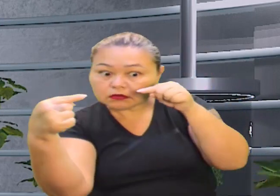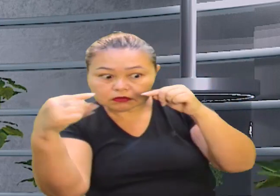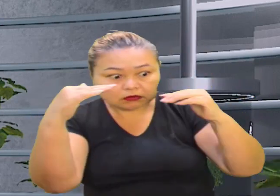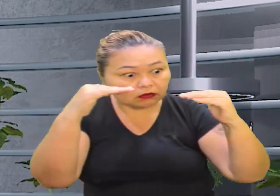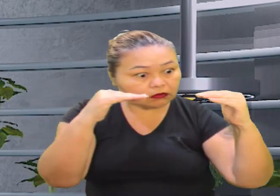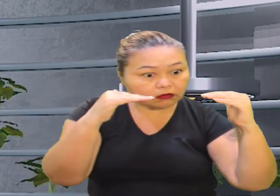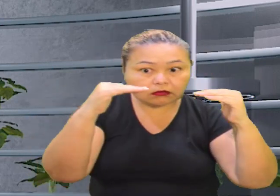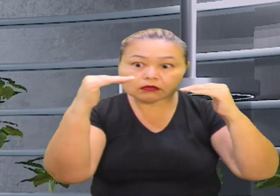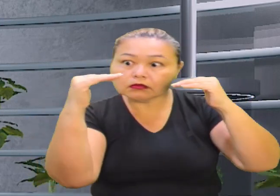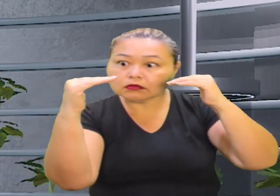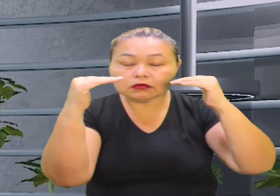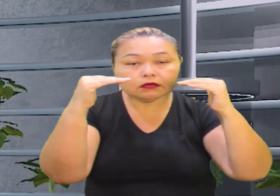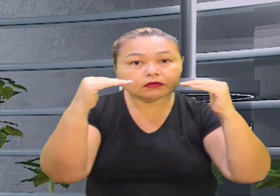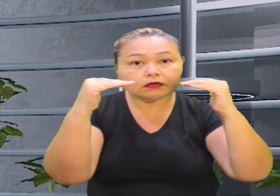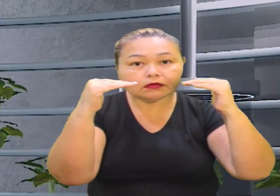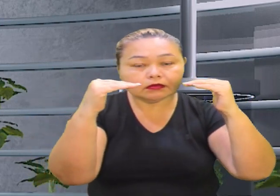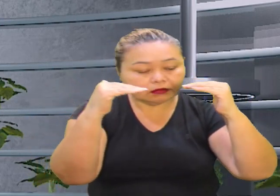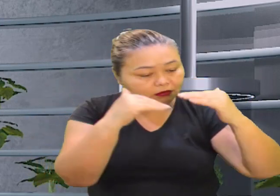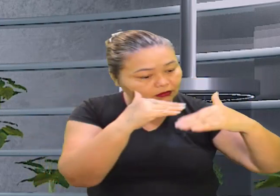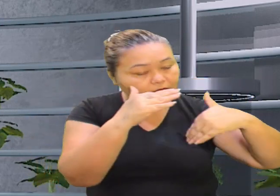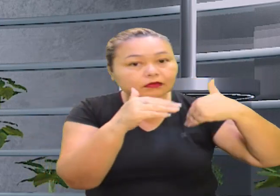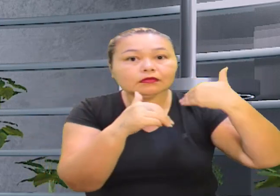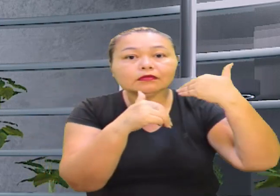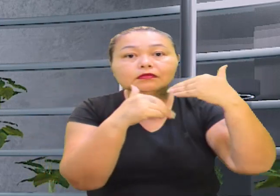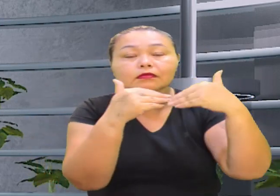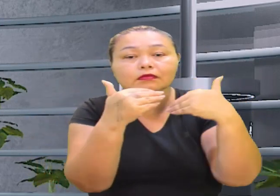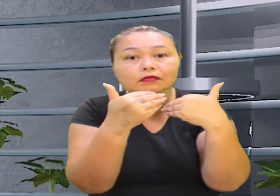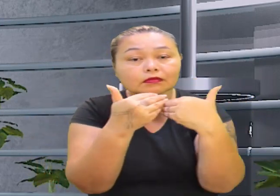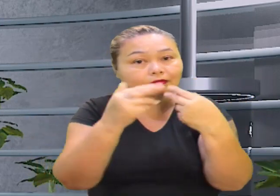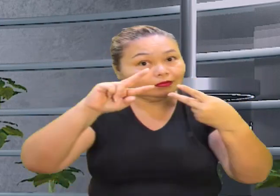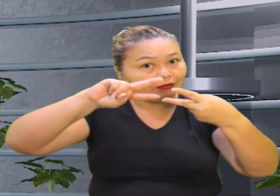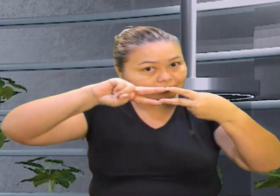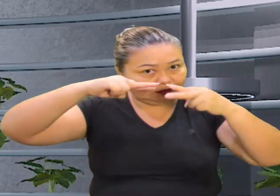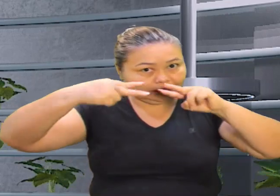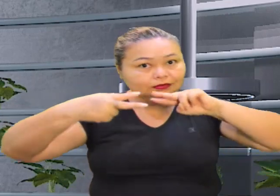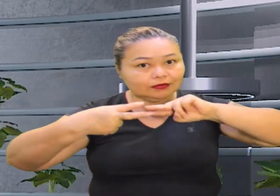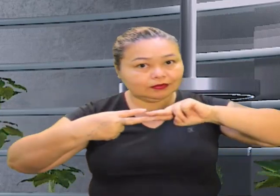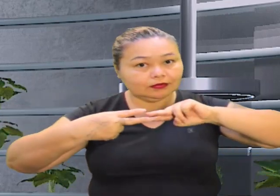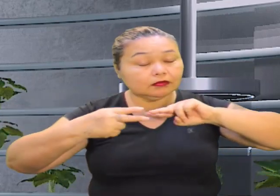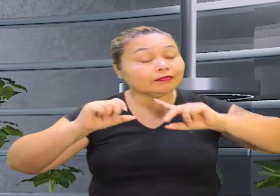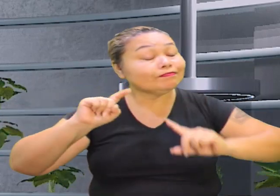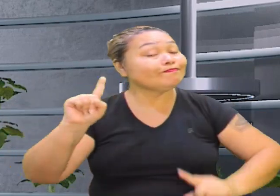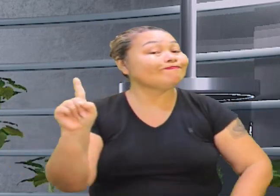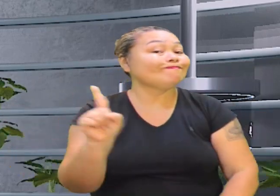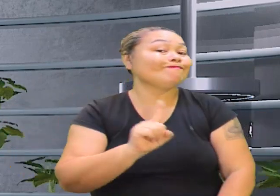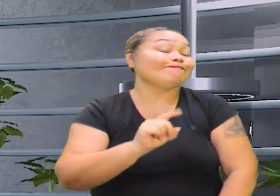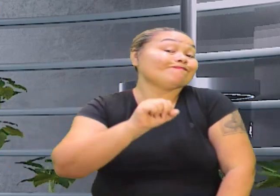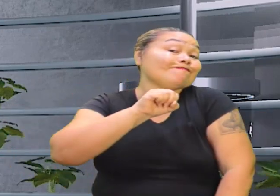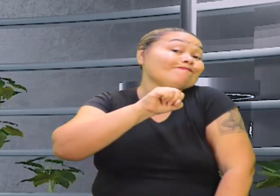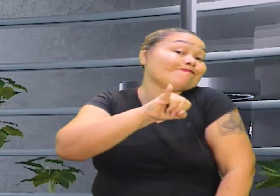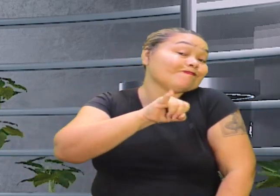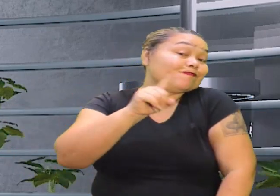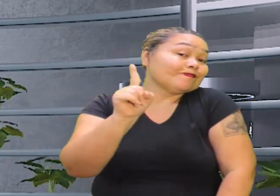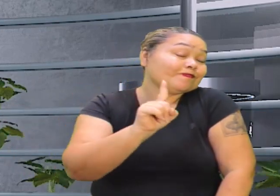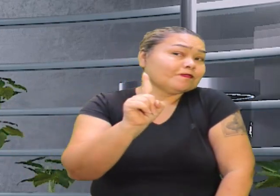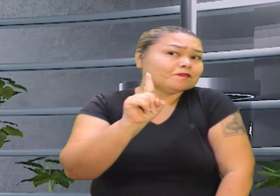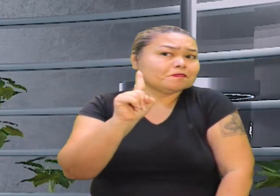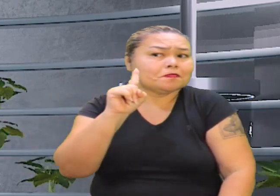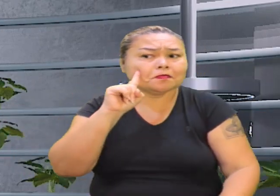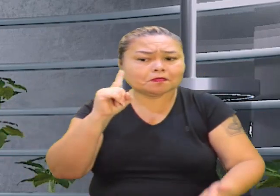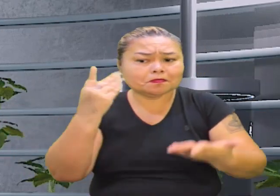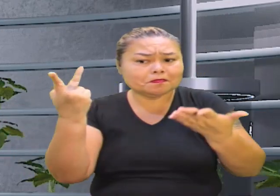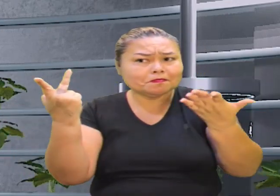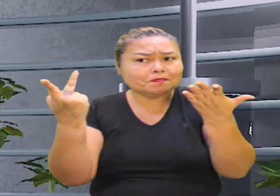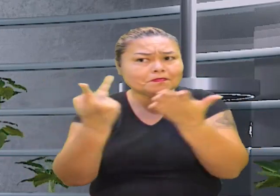equilíbrio evolutivo, na genética. Se não estiver, algum fator